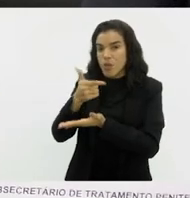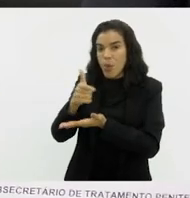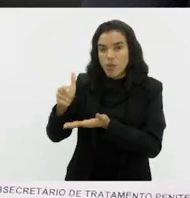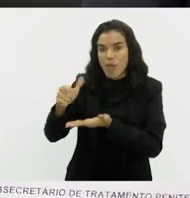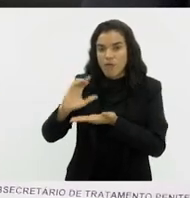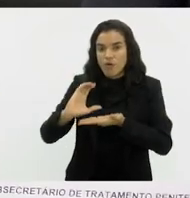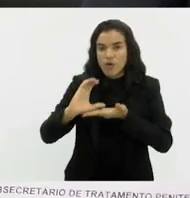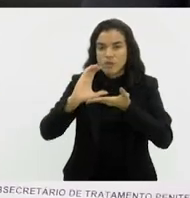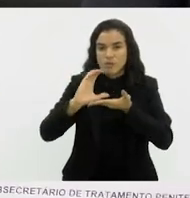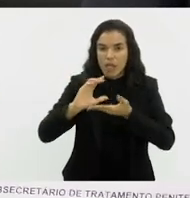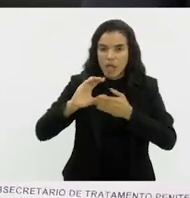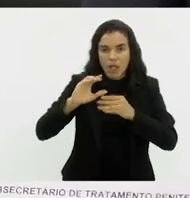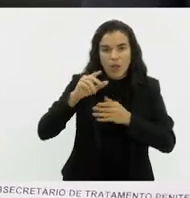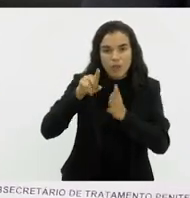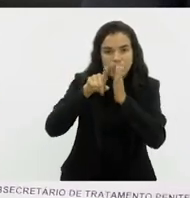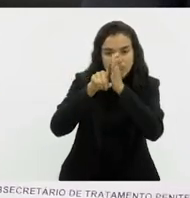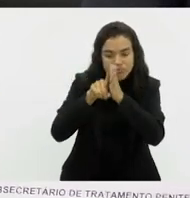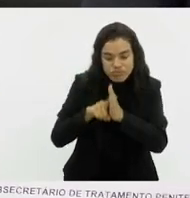Conselho.